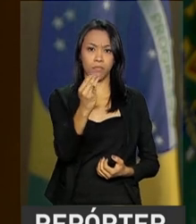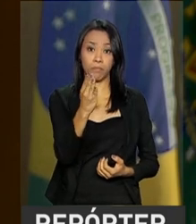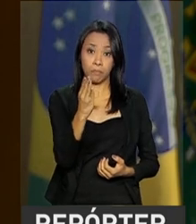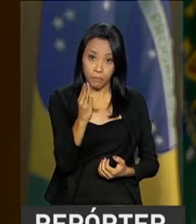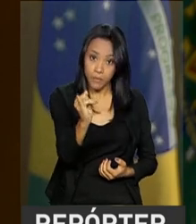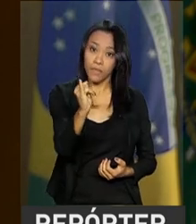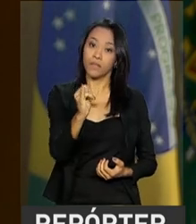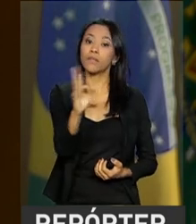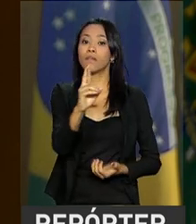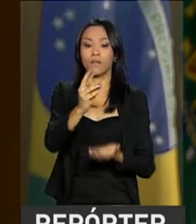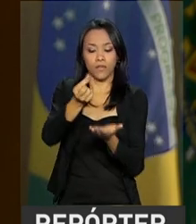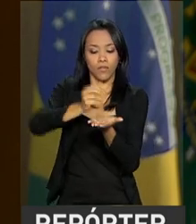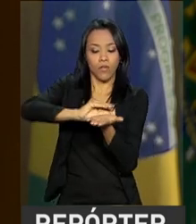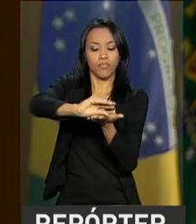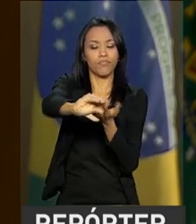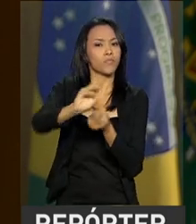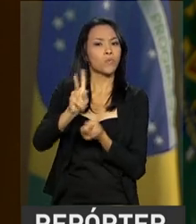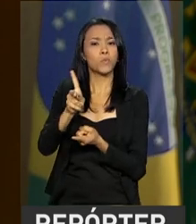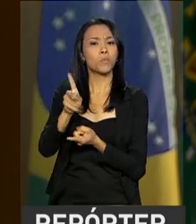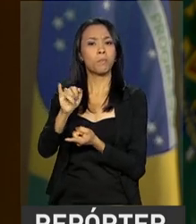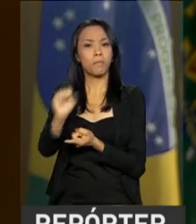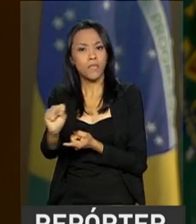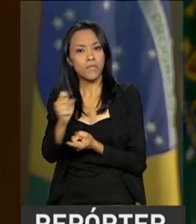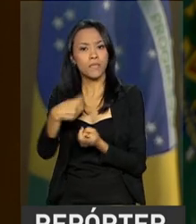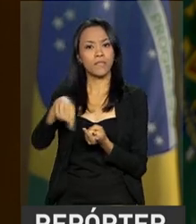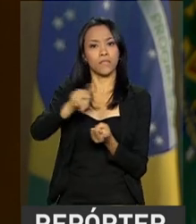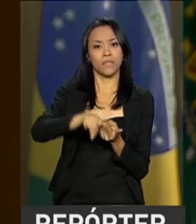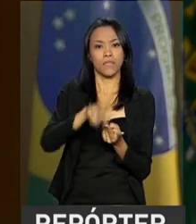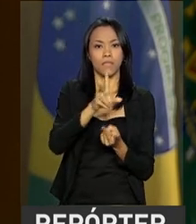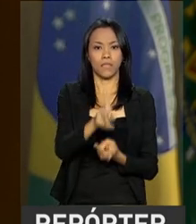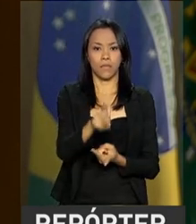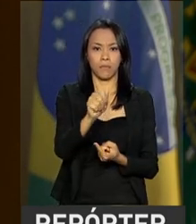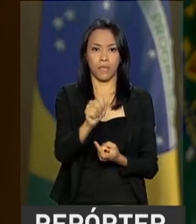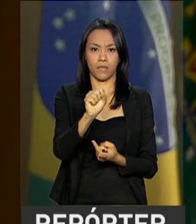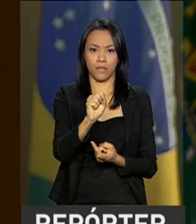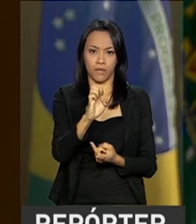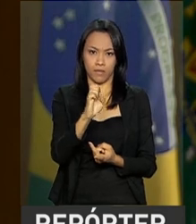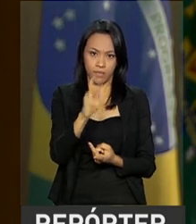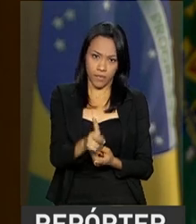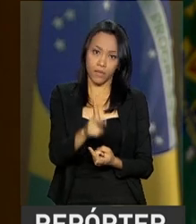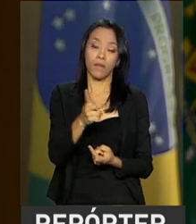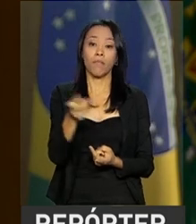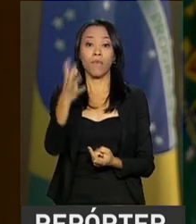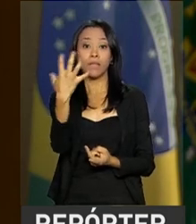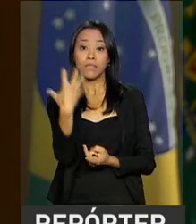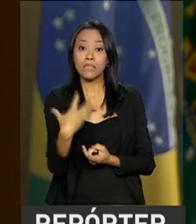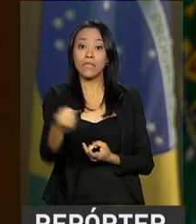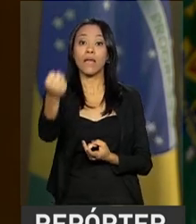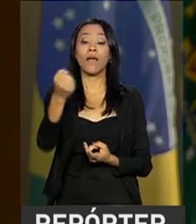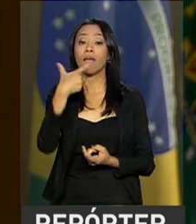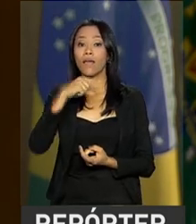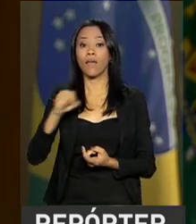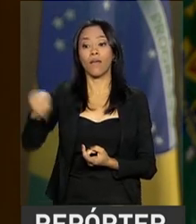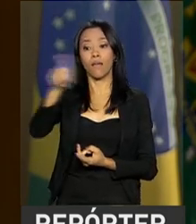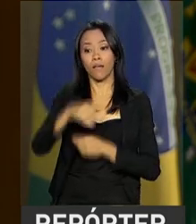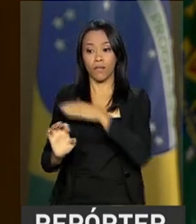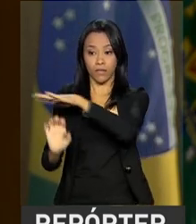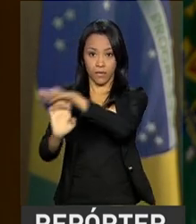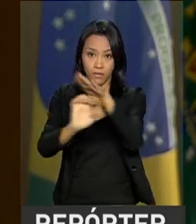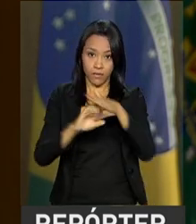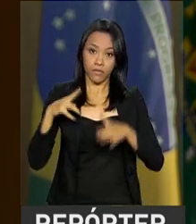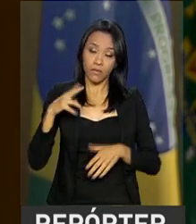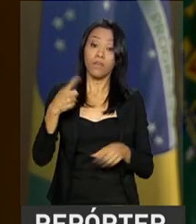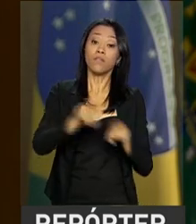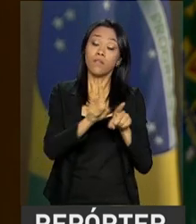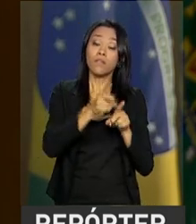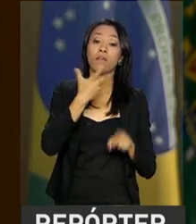do pis e do pasep para saque dos trabalhadores da iniciativa privada e do serviço